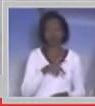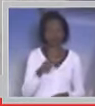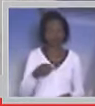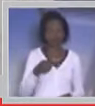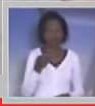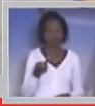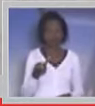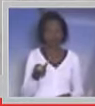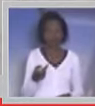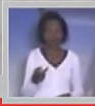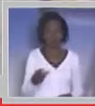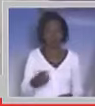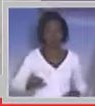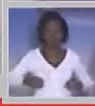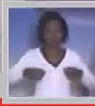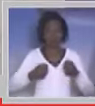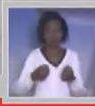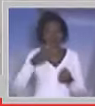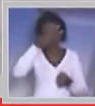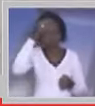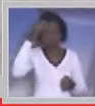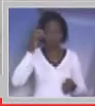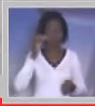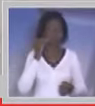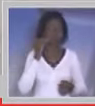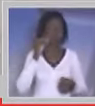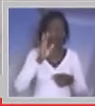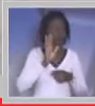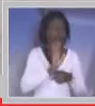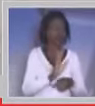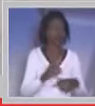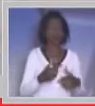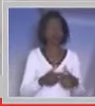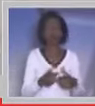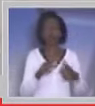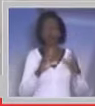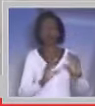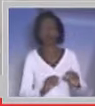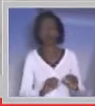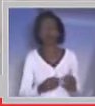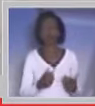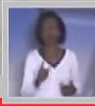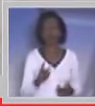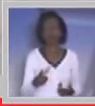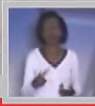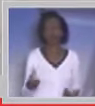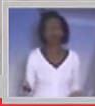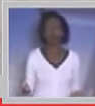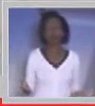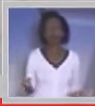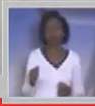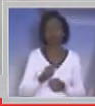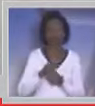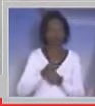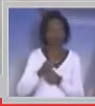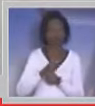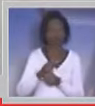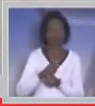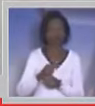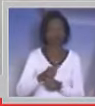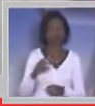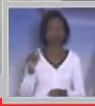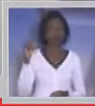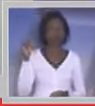não houve nenhum empenho da prefeitura a resolver essa situação é algo que beija bem se arrastando